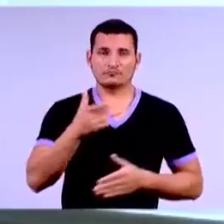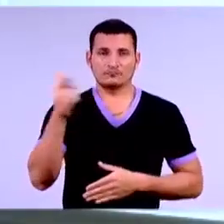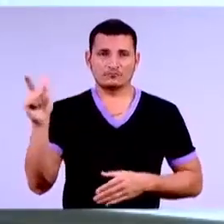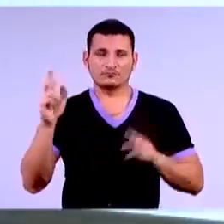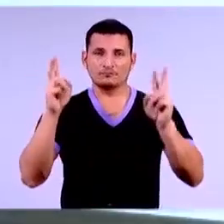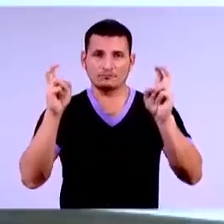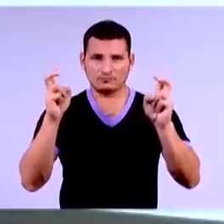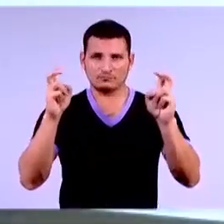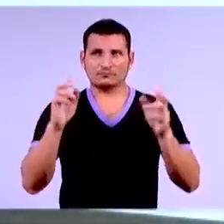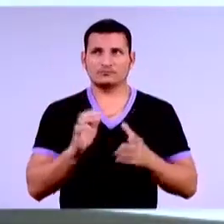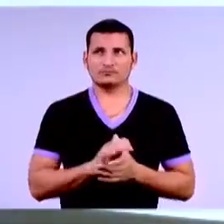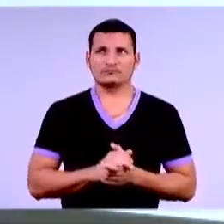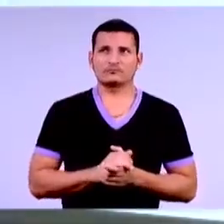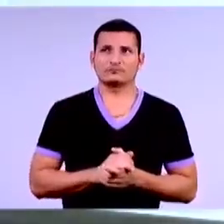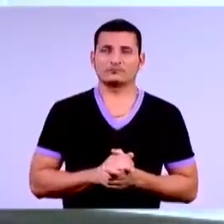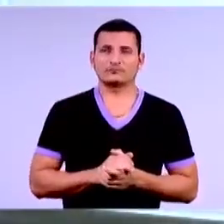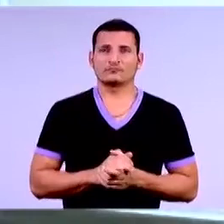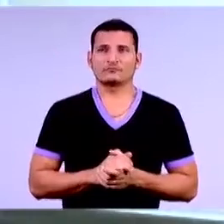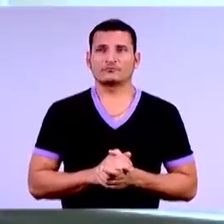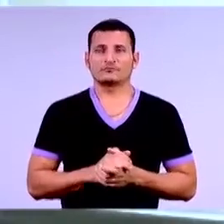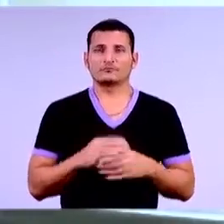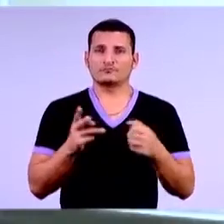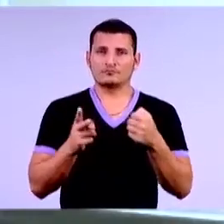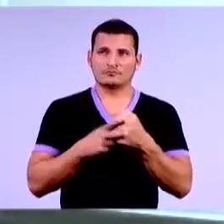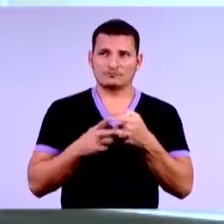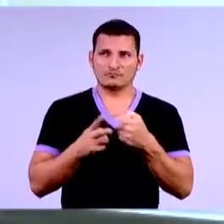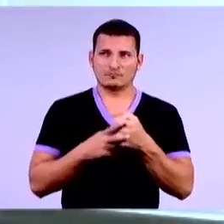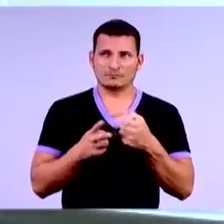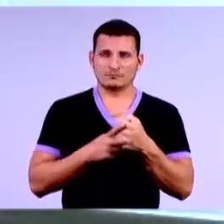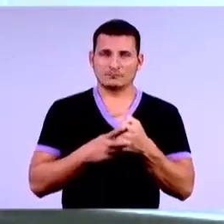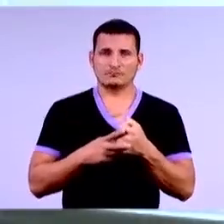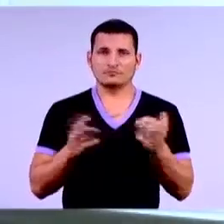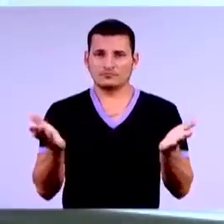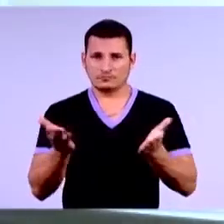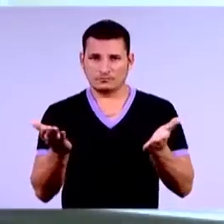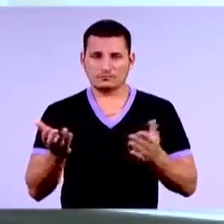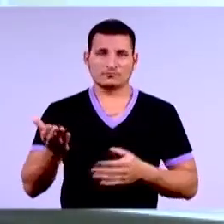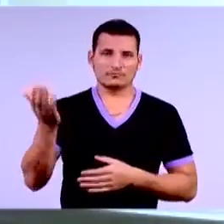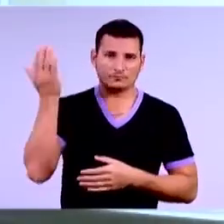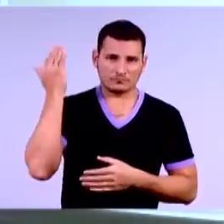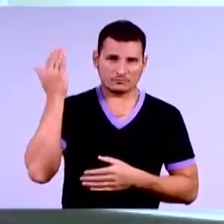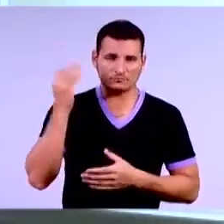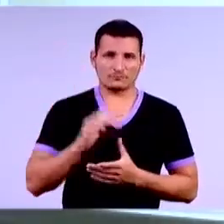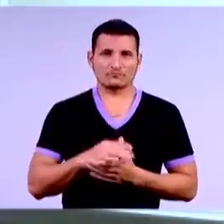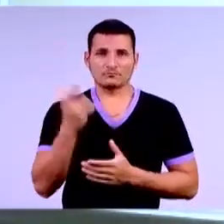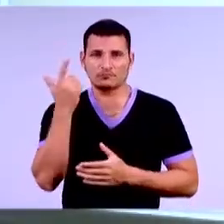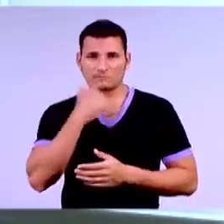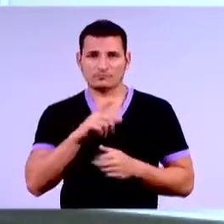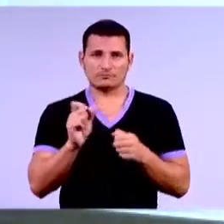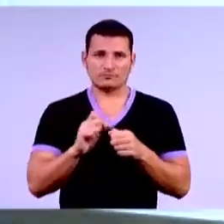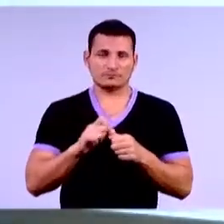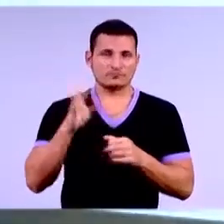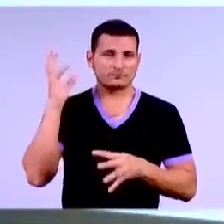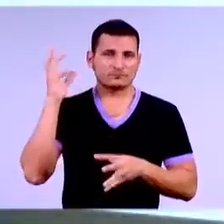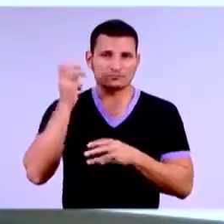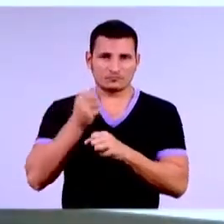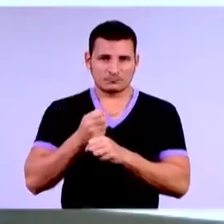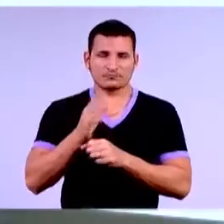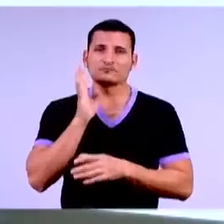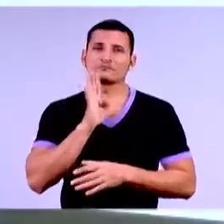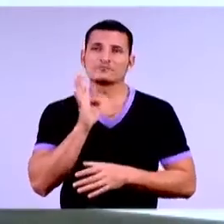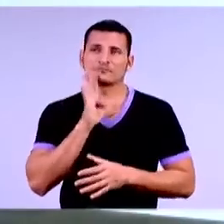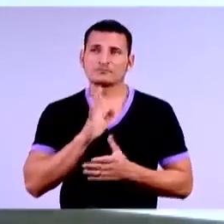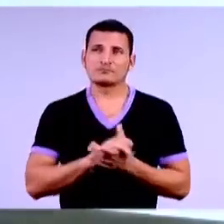acredito que com os verbos é tanto no presente no passado a gente conseguiu fazer uma revisão legal agora eu gostaria de